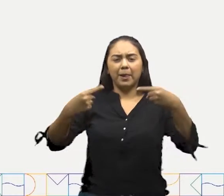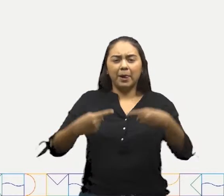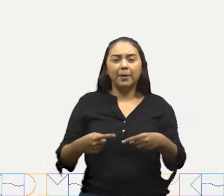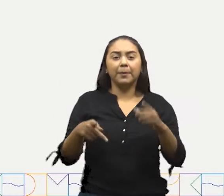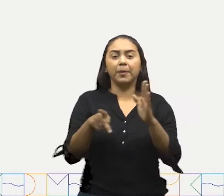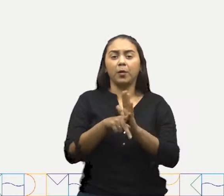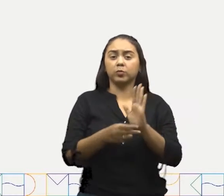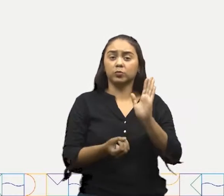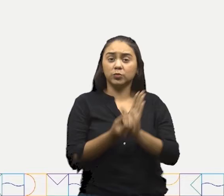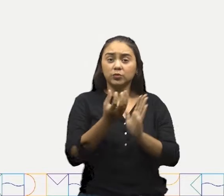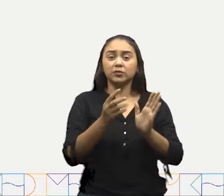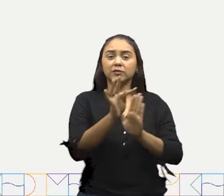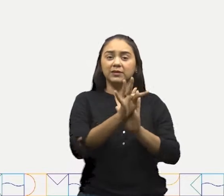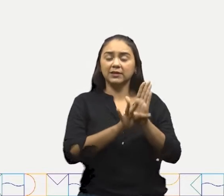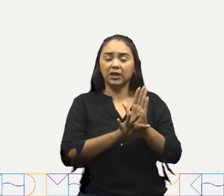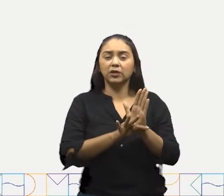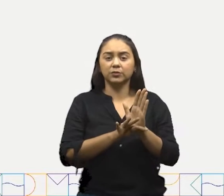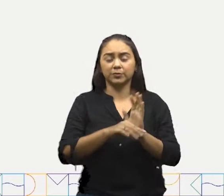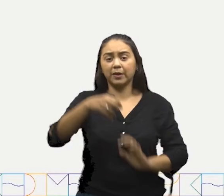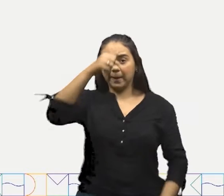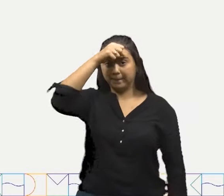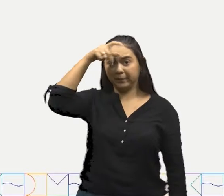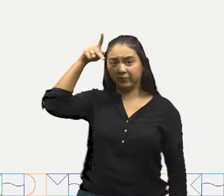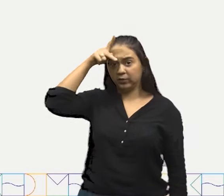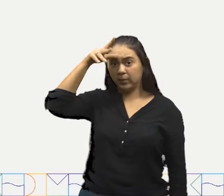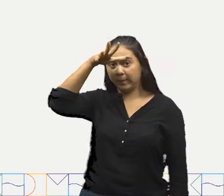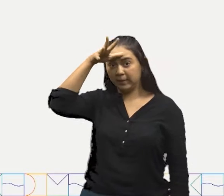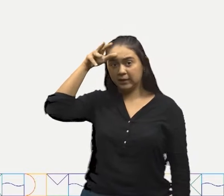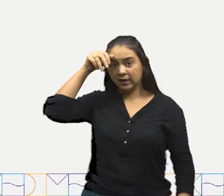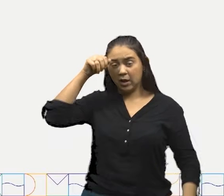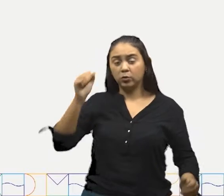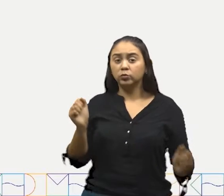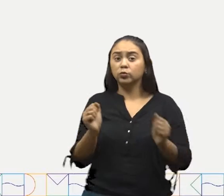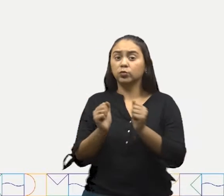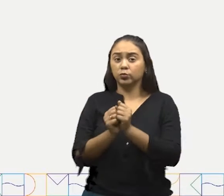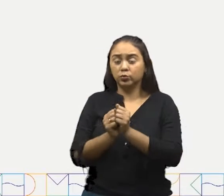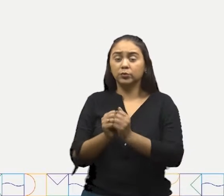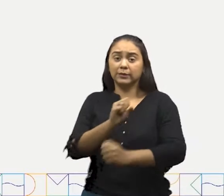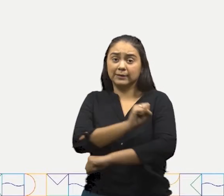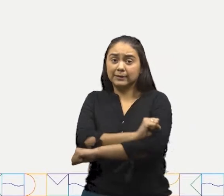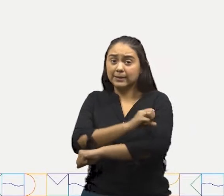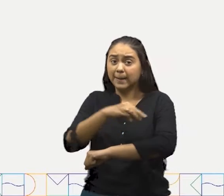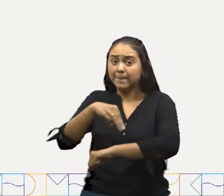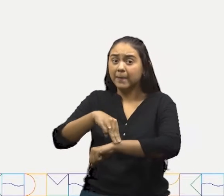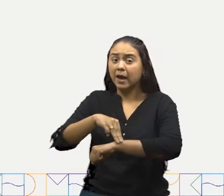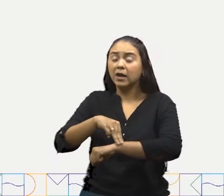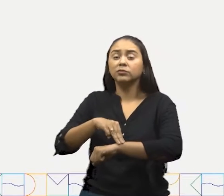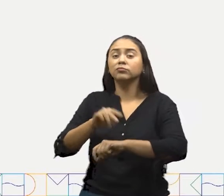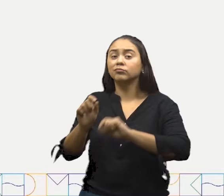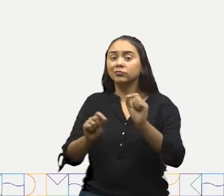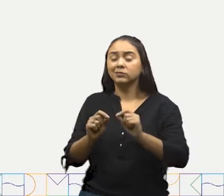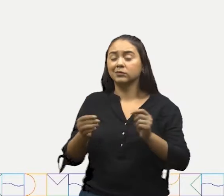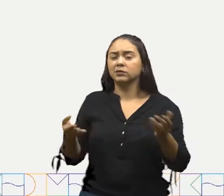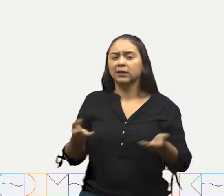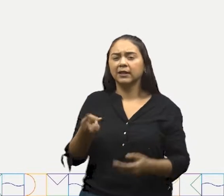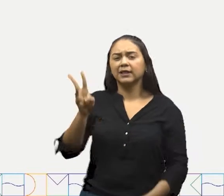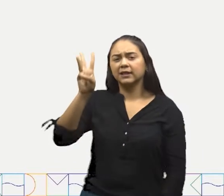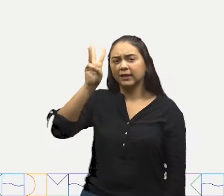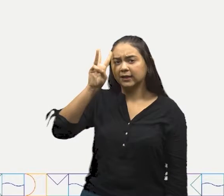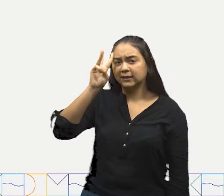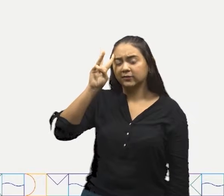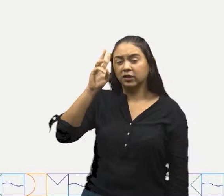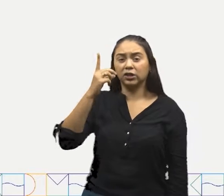A Prefeitura de Manaus, por meio da Secretaria Municipal de Educação, CEMED, realizou nesta